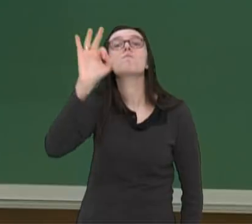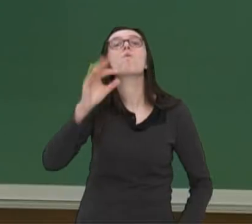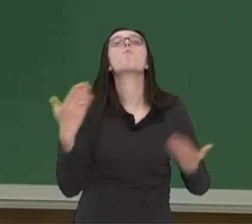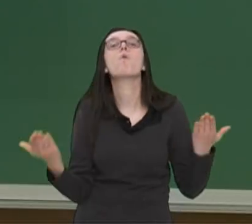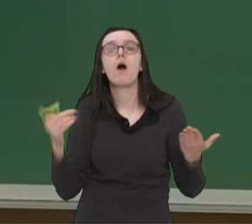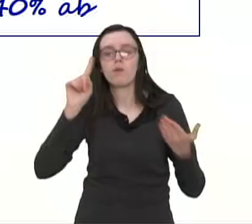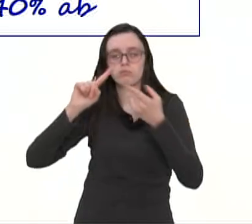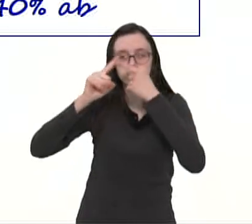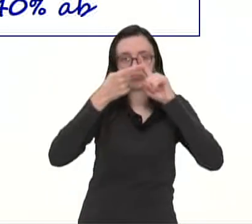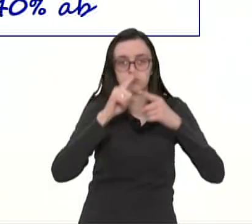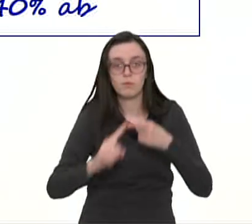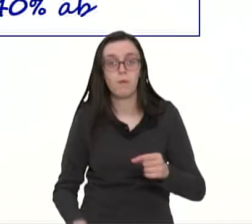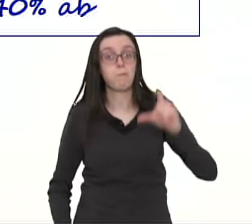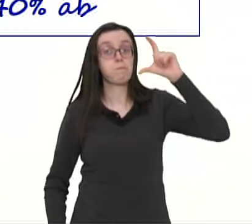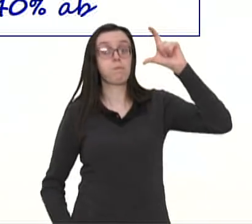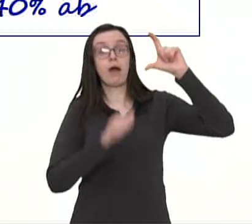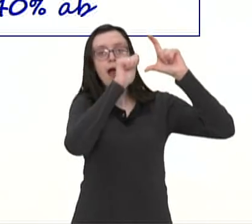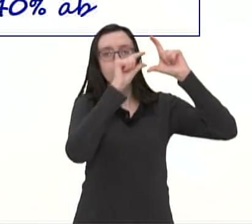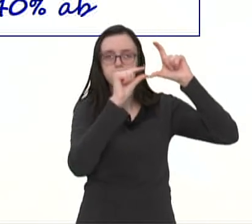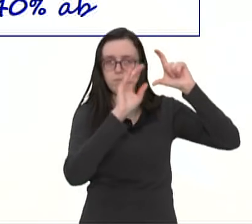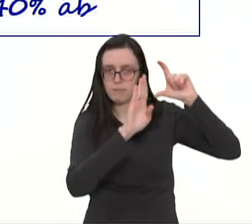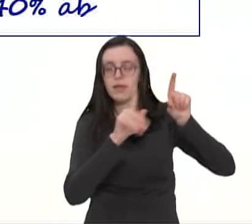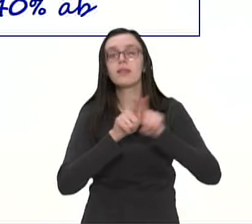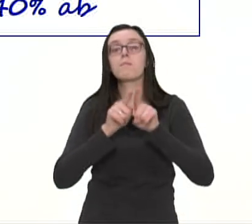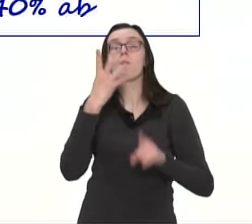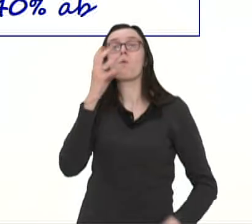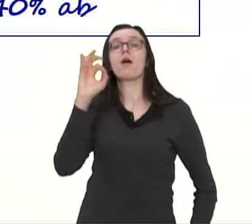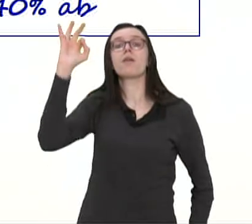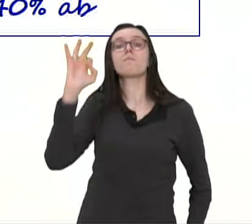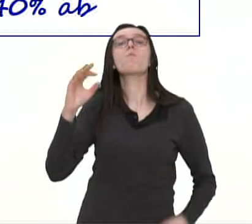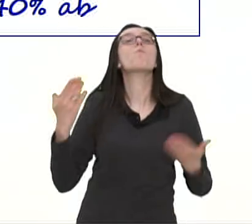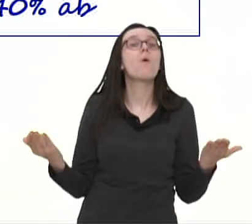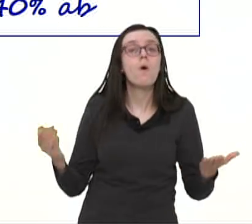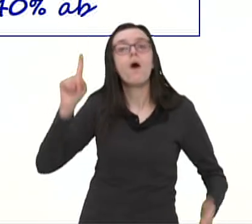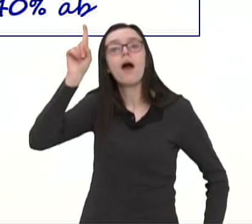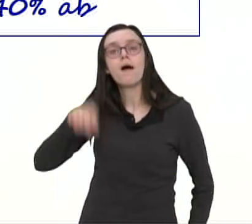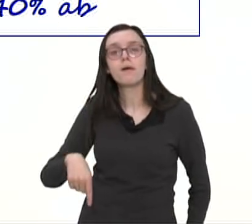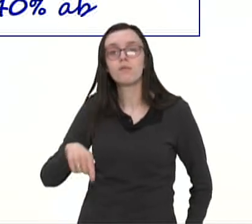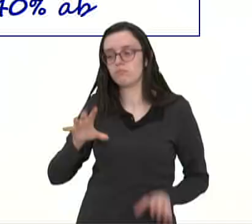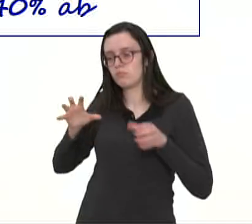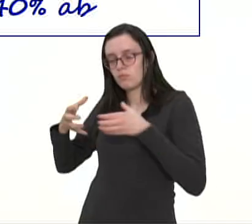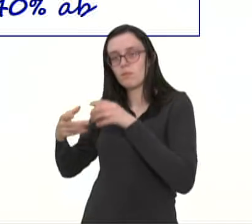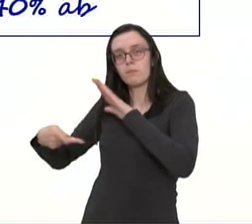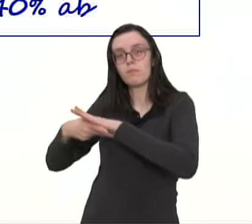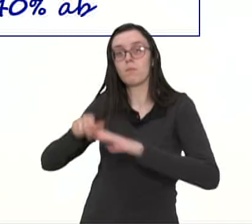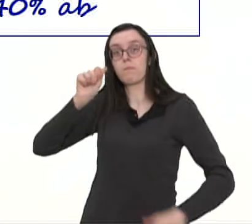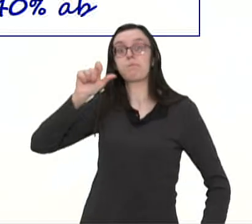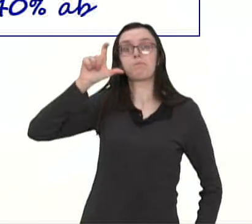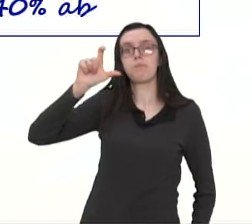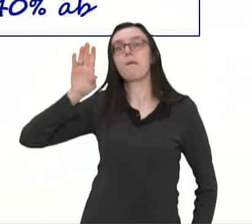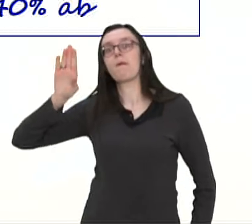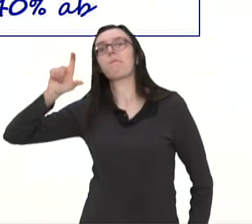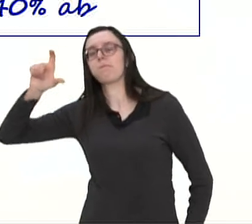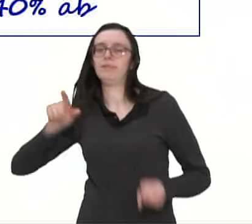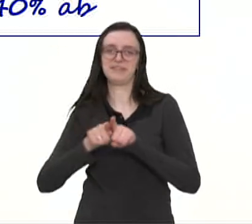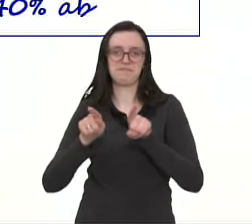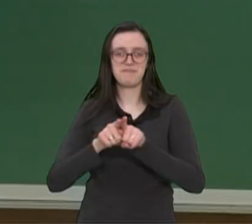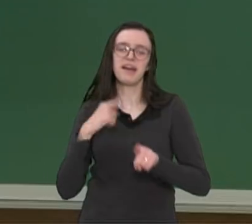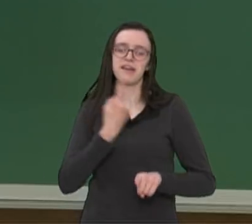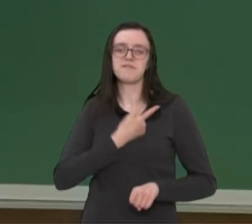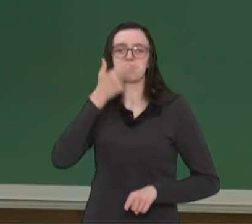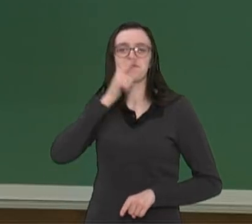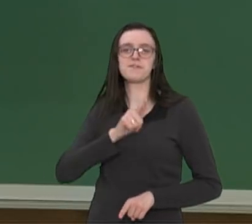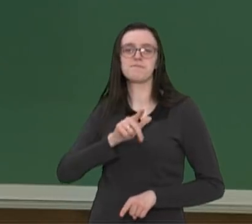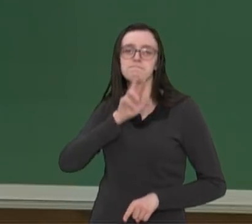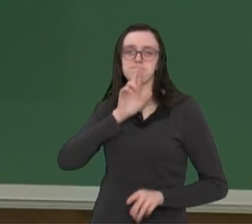do recombinante azão bezinho e tenho 40% do parental azão bezão, tá? Então, a gente concluiu